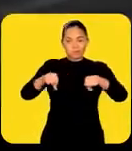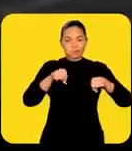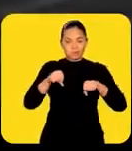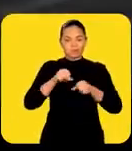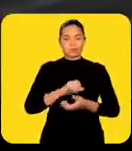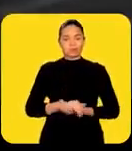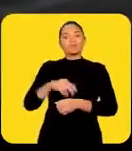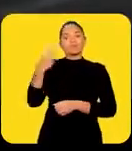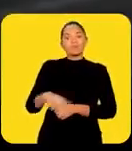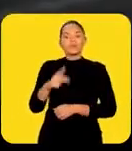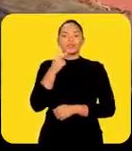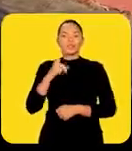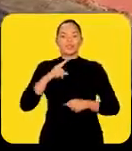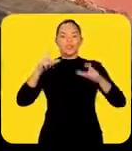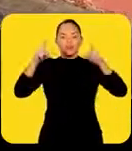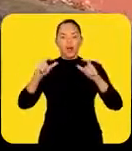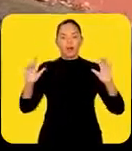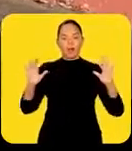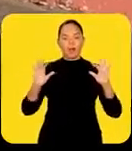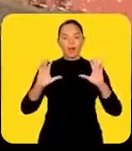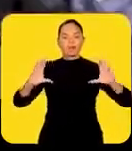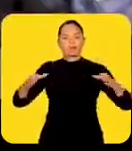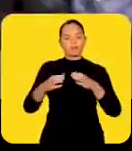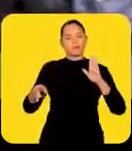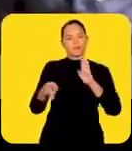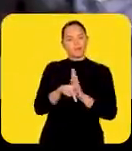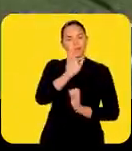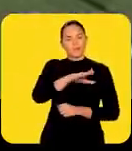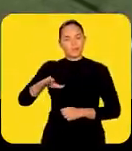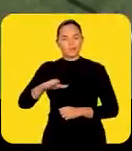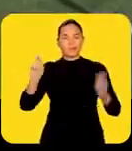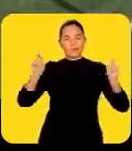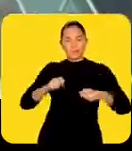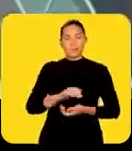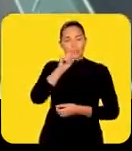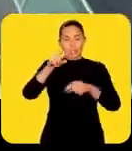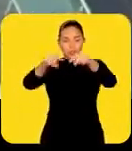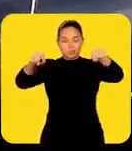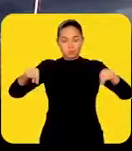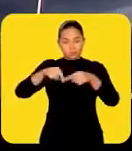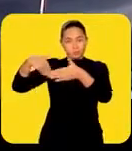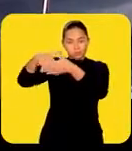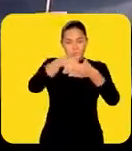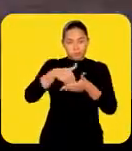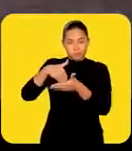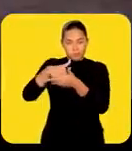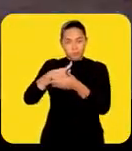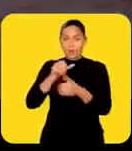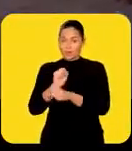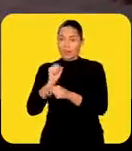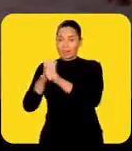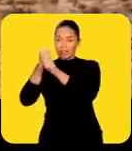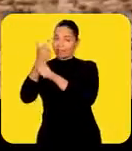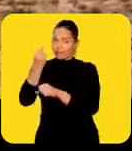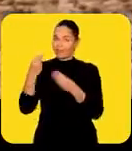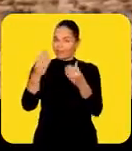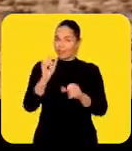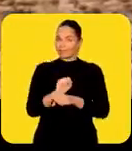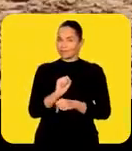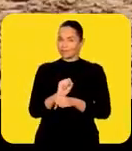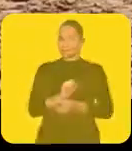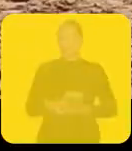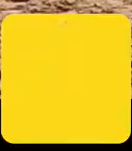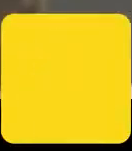bicicletar. Fortaleza agora tem um novo espaço para reunir crianças. São 55 areninhas entregues e outras 20